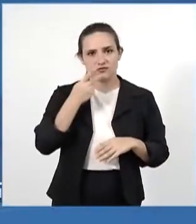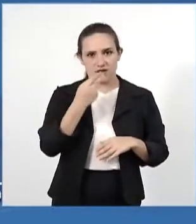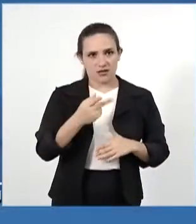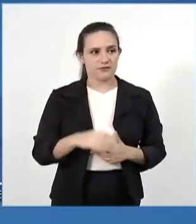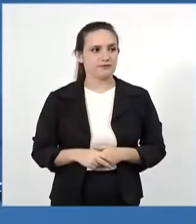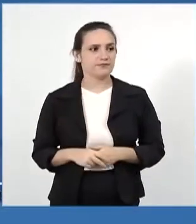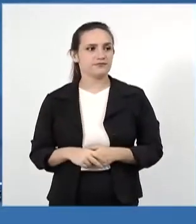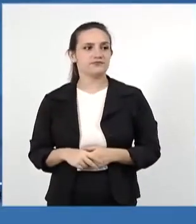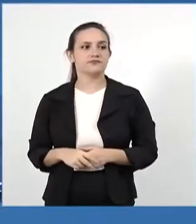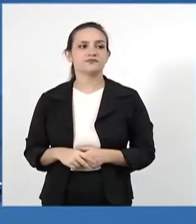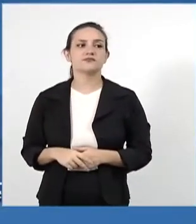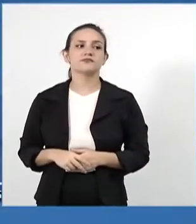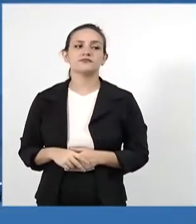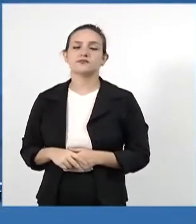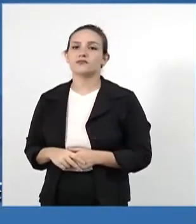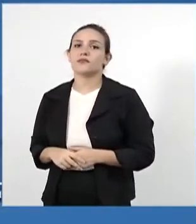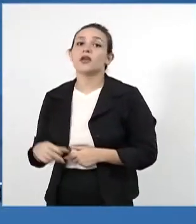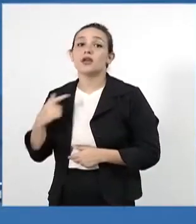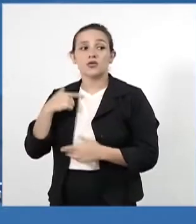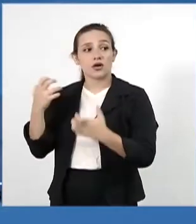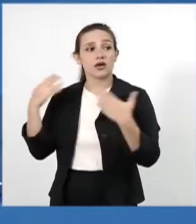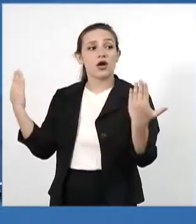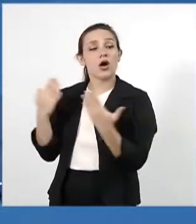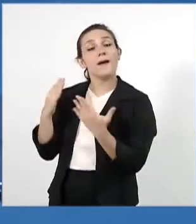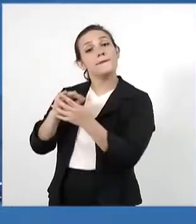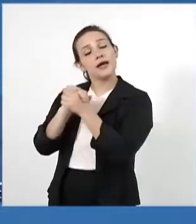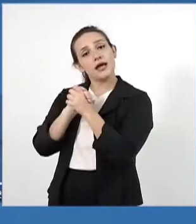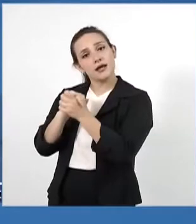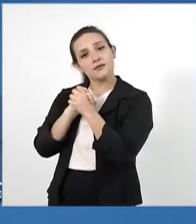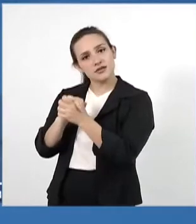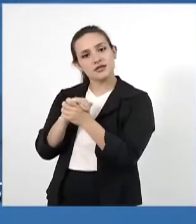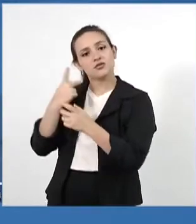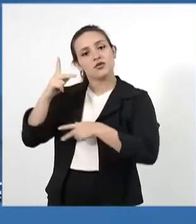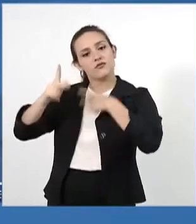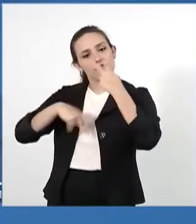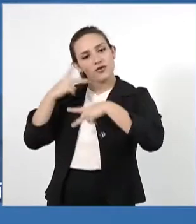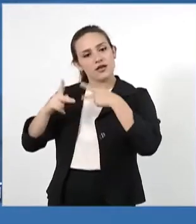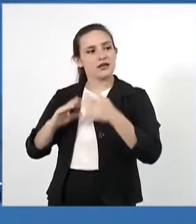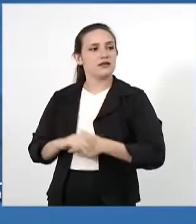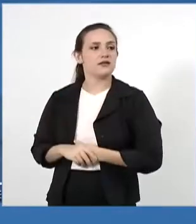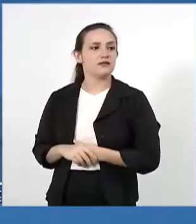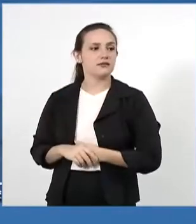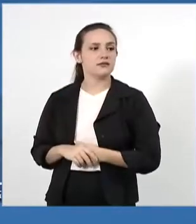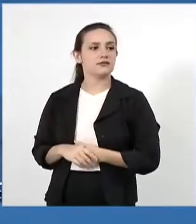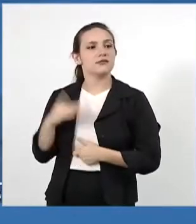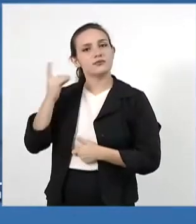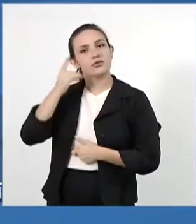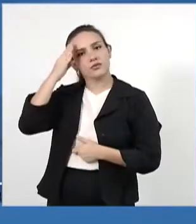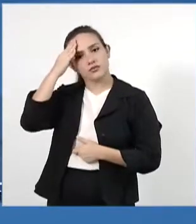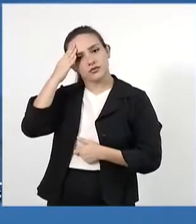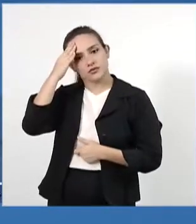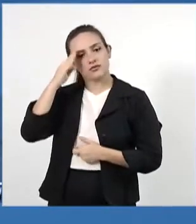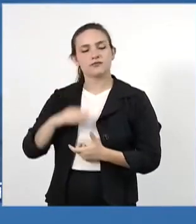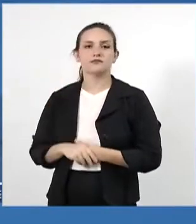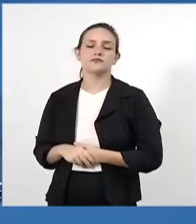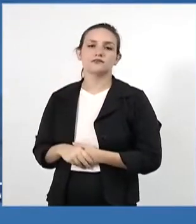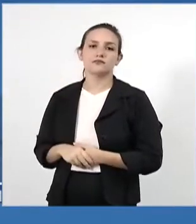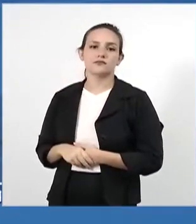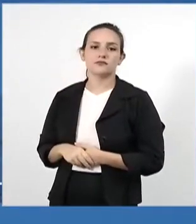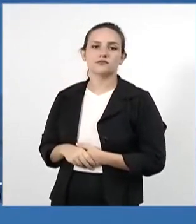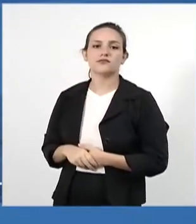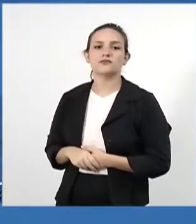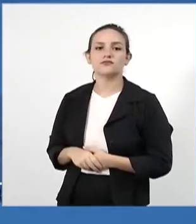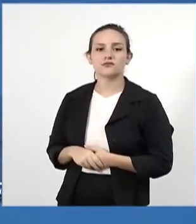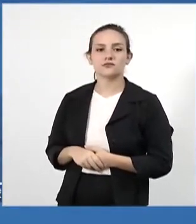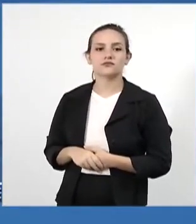quero, primeiramente, parabenizar a Vossa Excelência pelo brilhante pronunciamento, deputado Barbosinha. Vossa Excelência tem